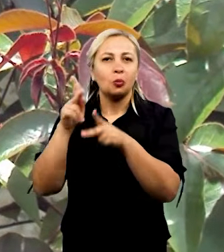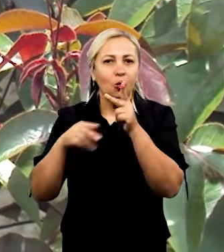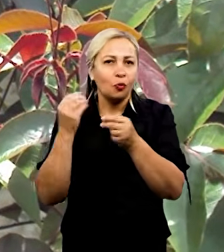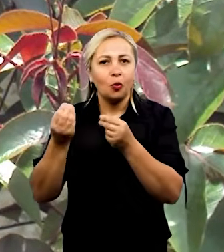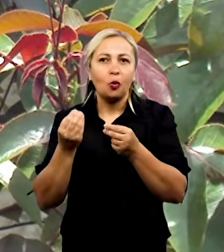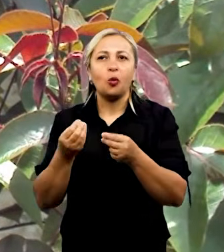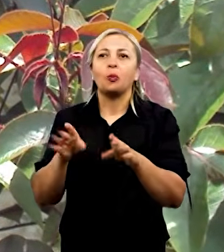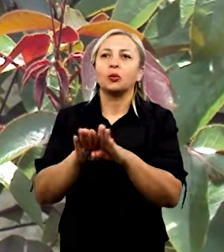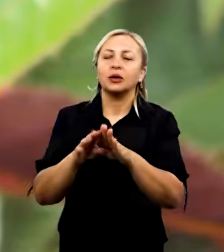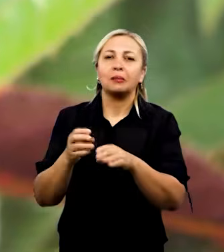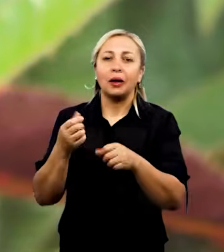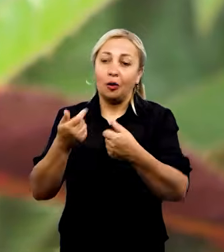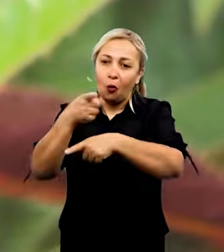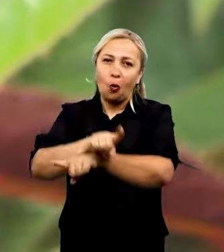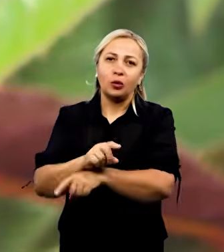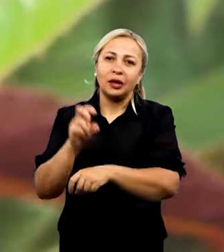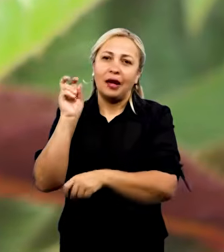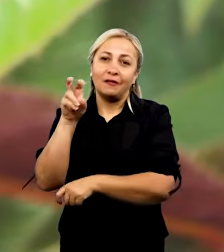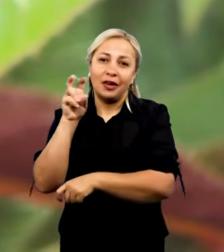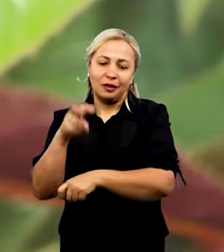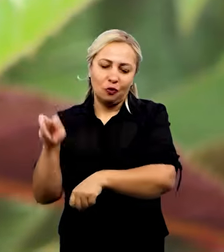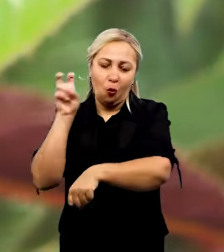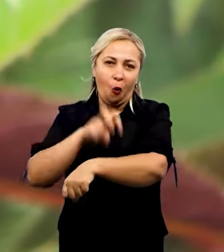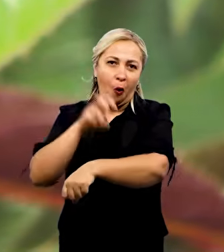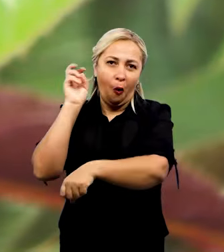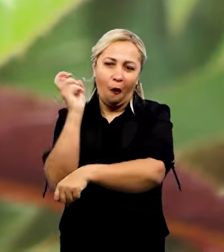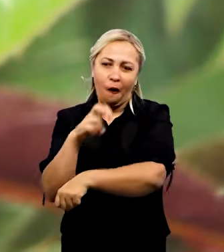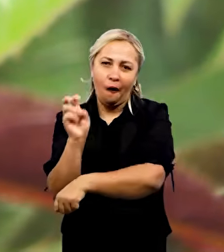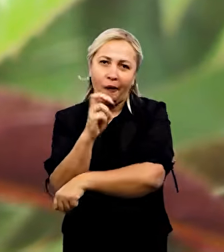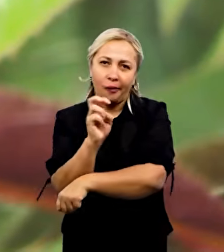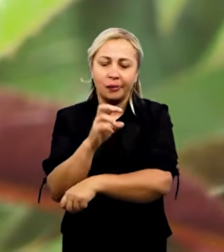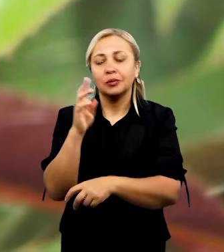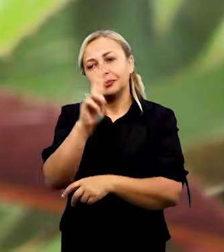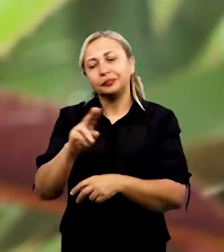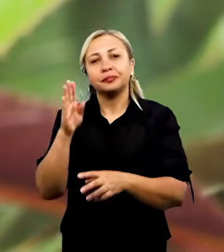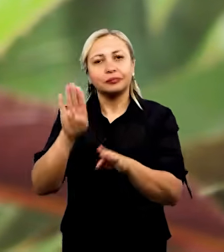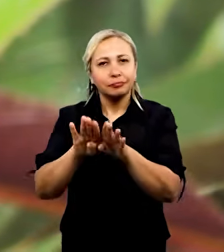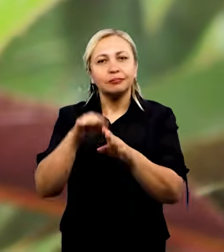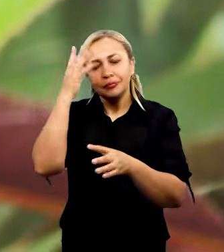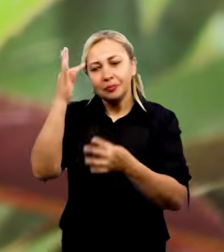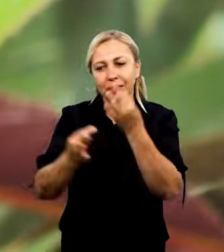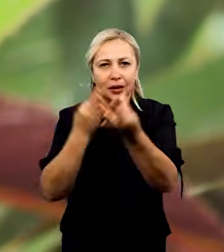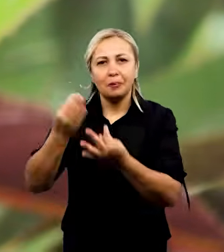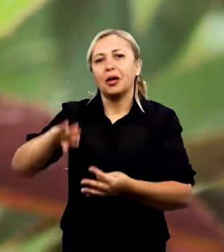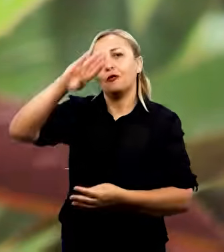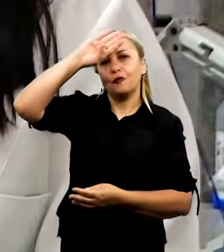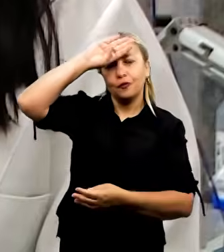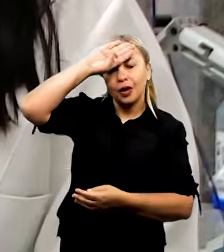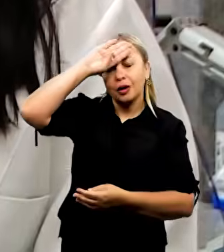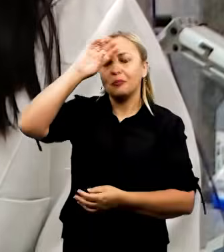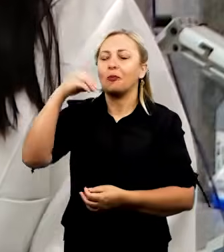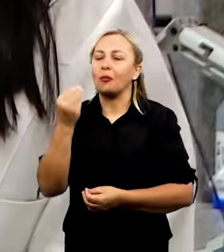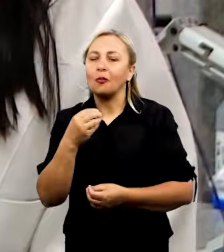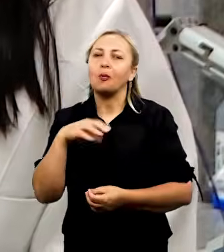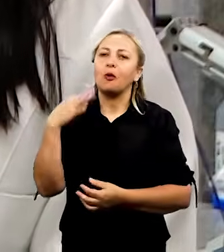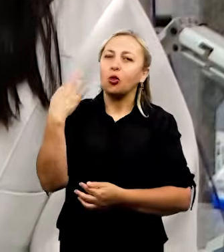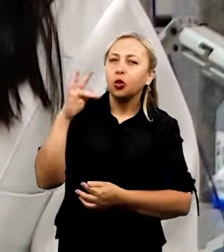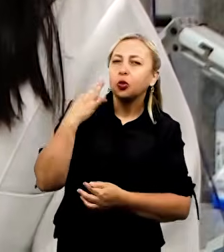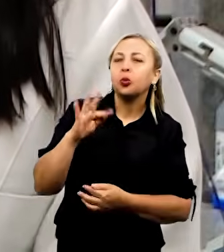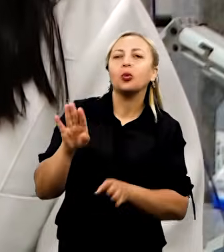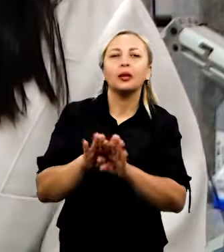como antiofídico, usado também para tratamento de febre, como